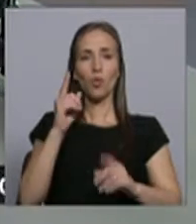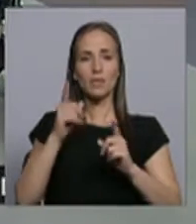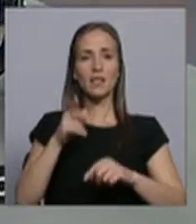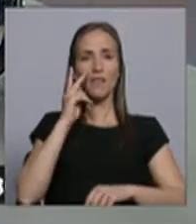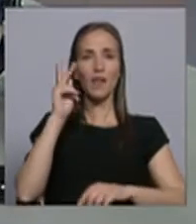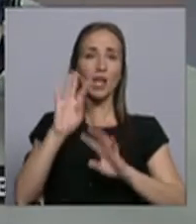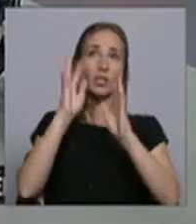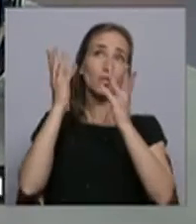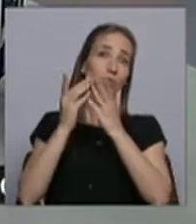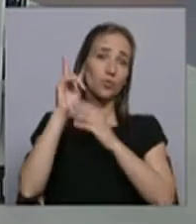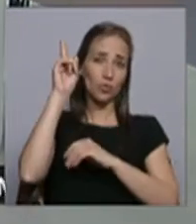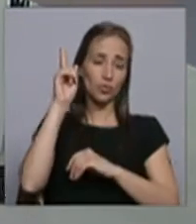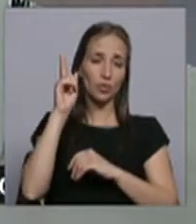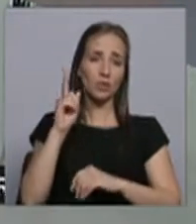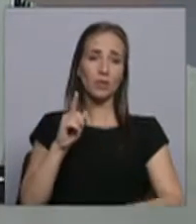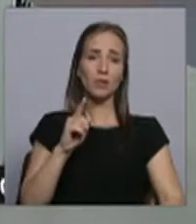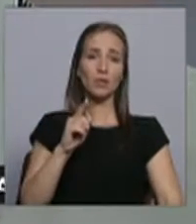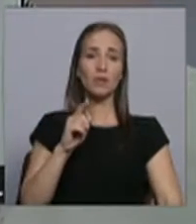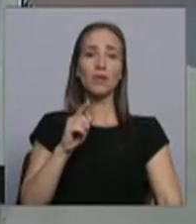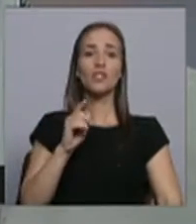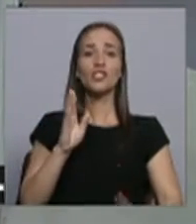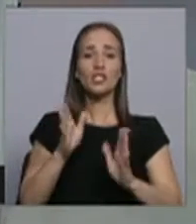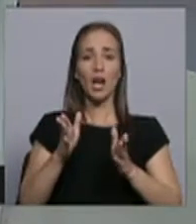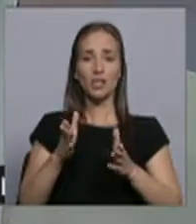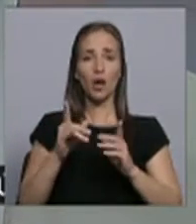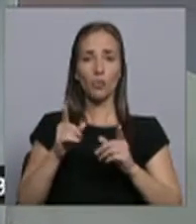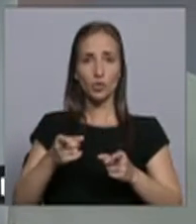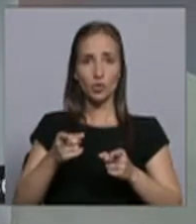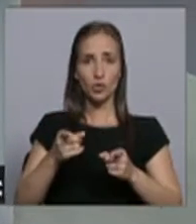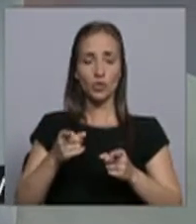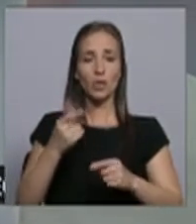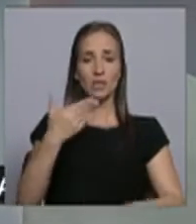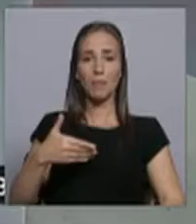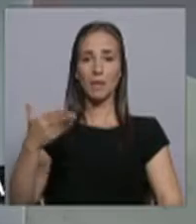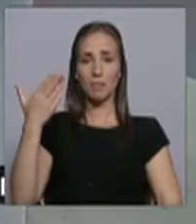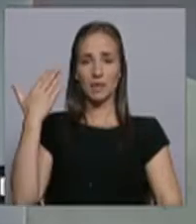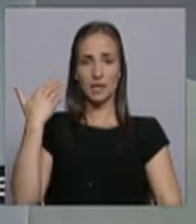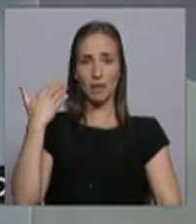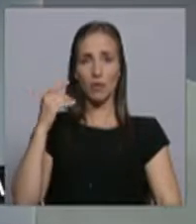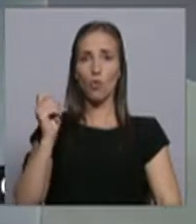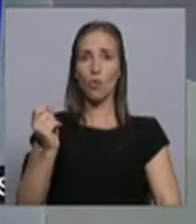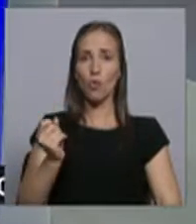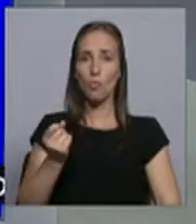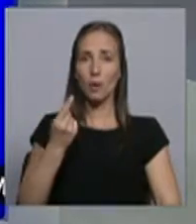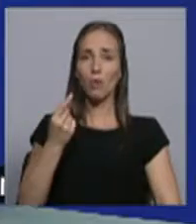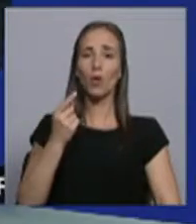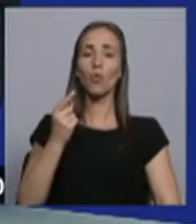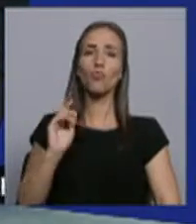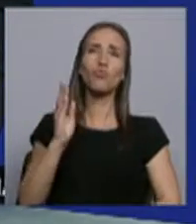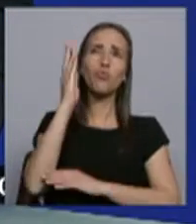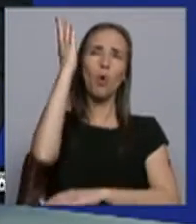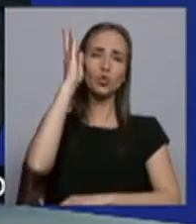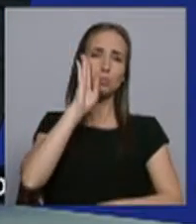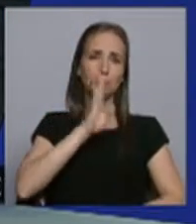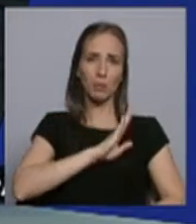espaço. A Space Perspective já começou. Lançou na semana passada o seu primeiro voo experimental não tripulado, que subiu